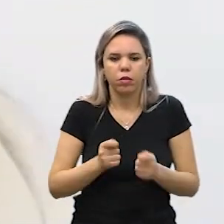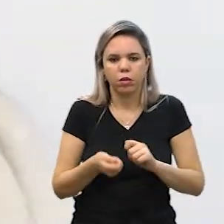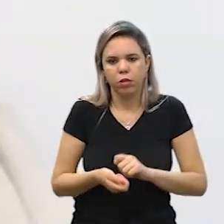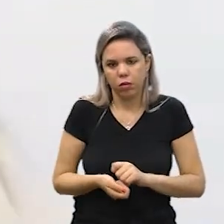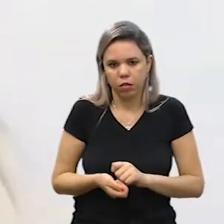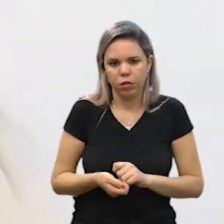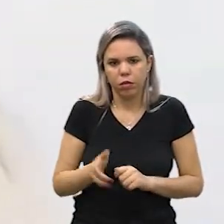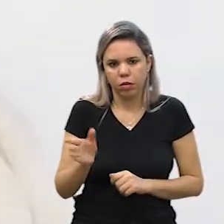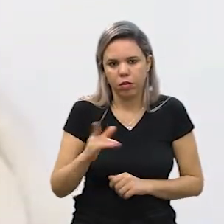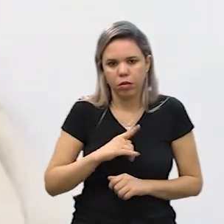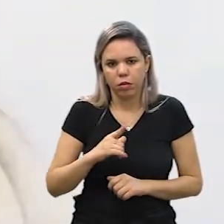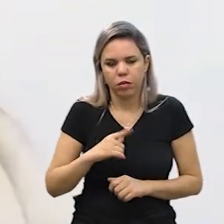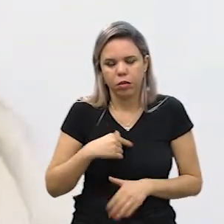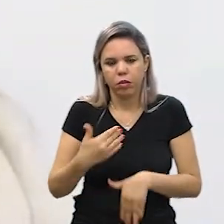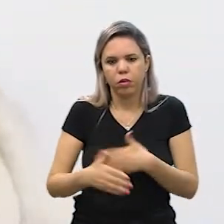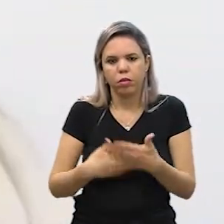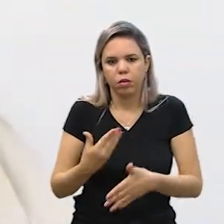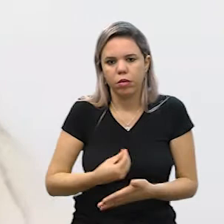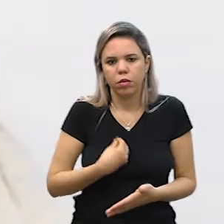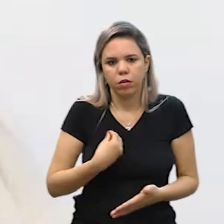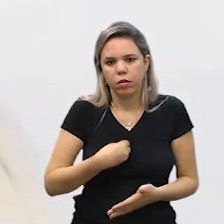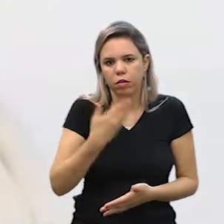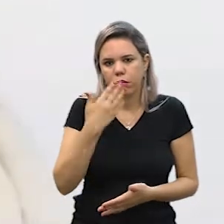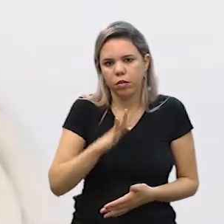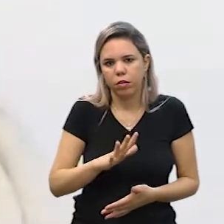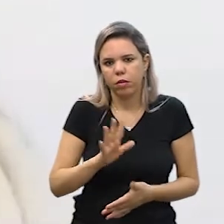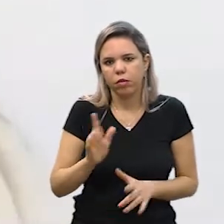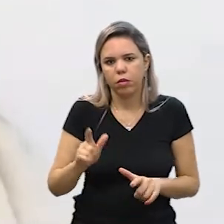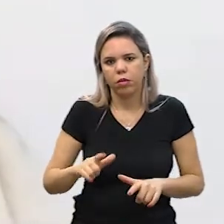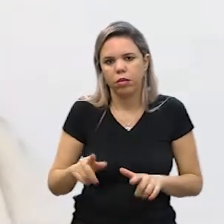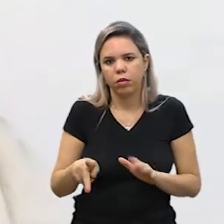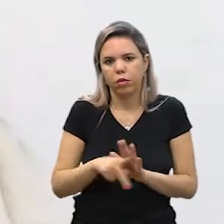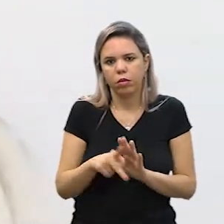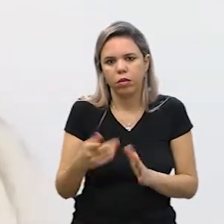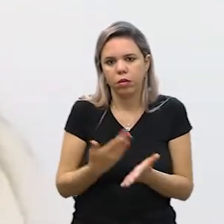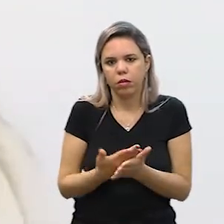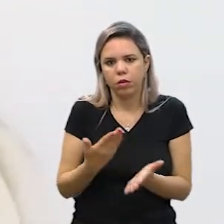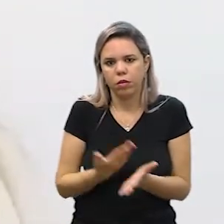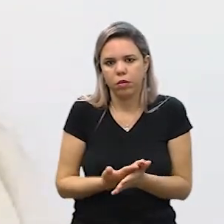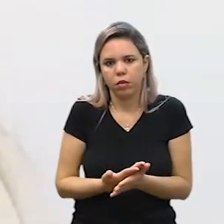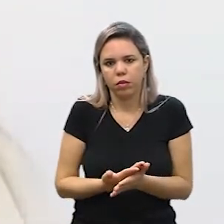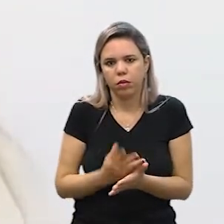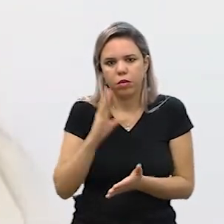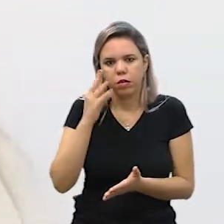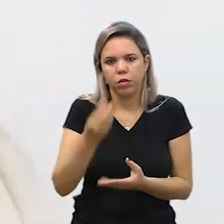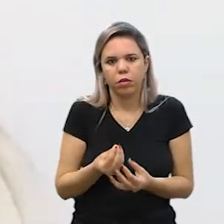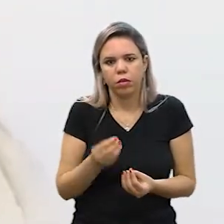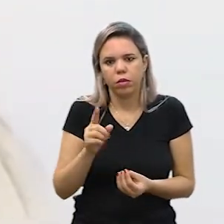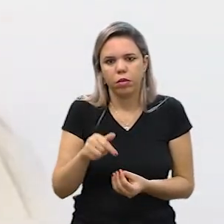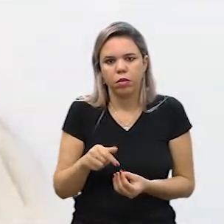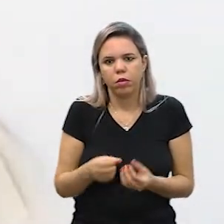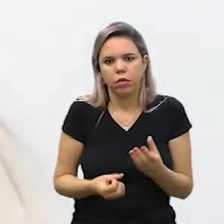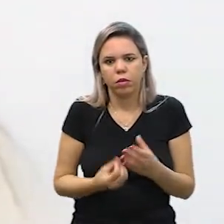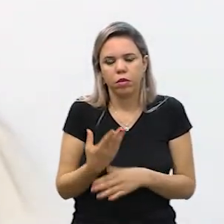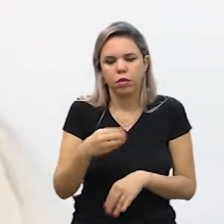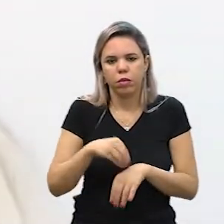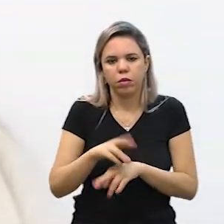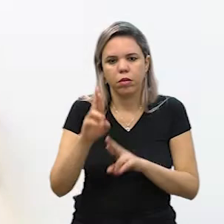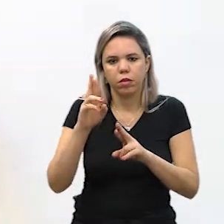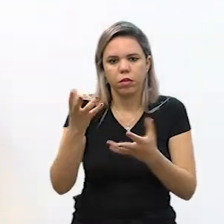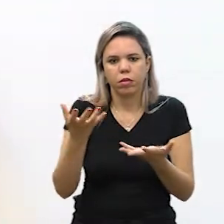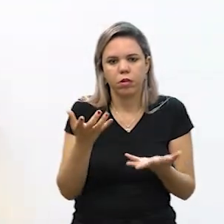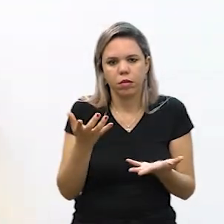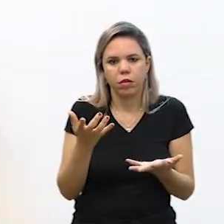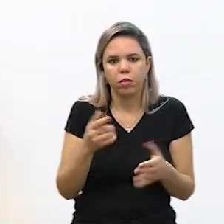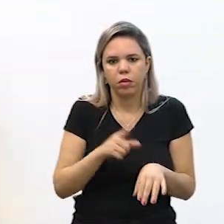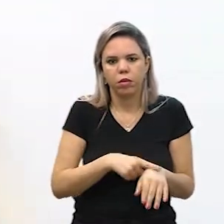adaptamos, já temos uma rotina, a criança já tem o espaço dela para estudar, e o entendimento que isso, se Deus quiser, ele vai